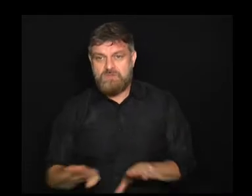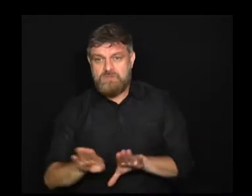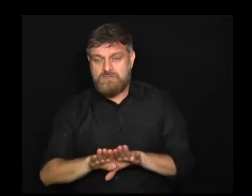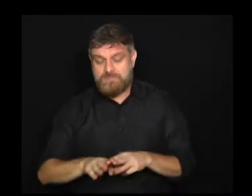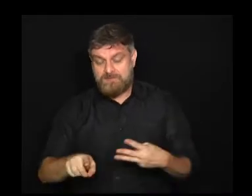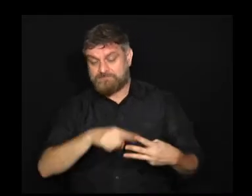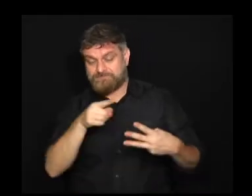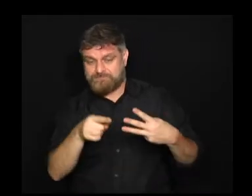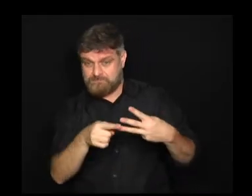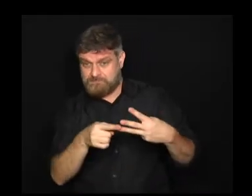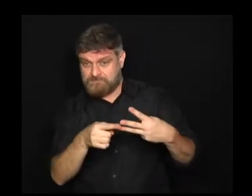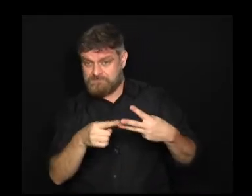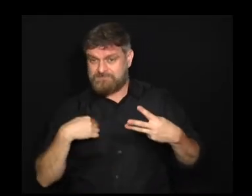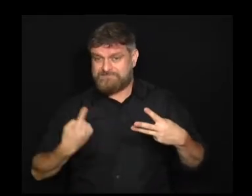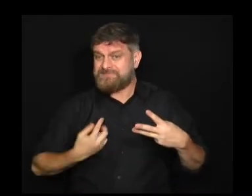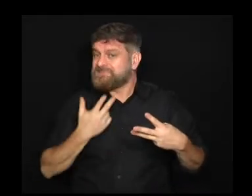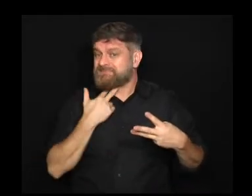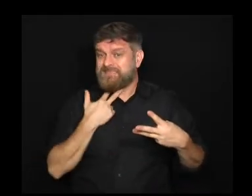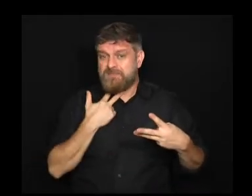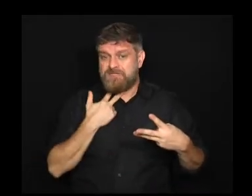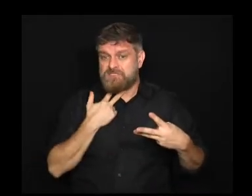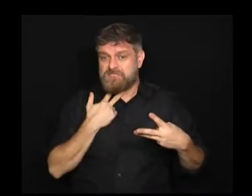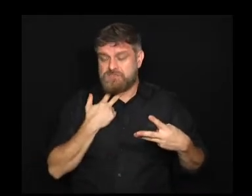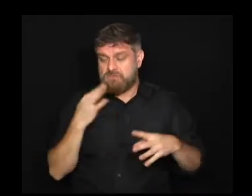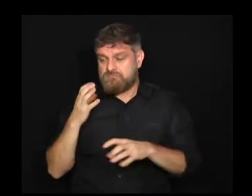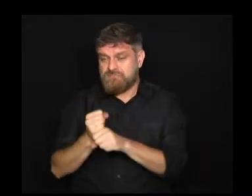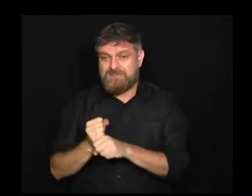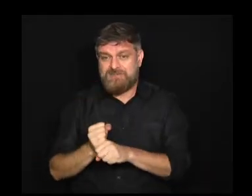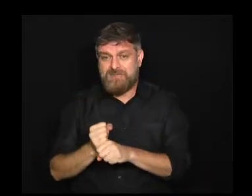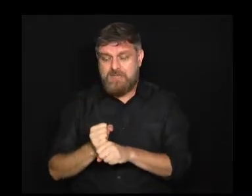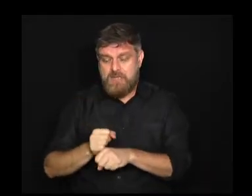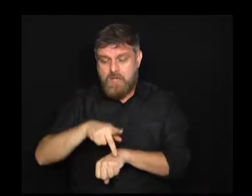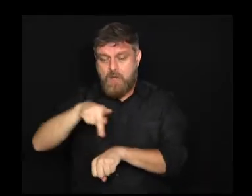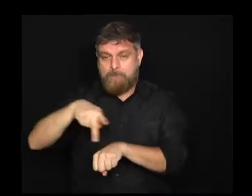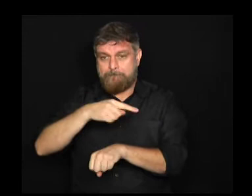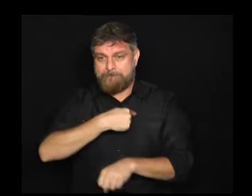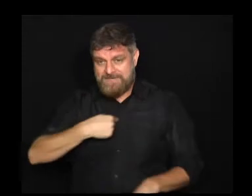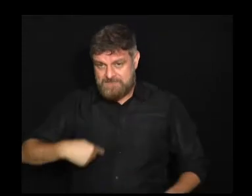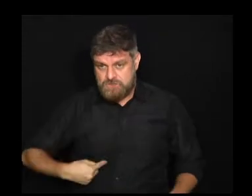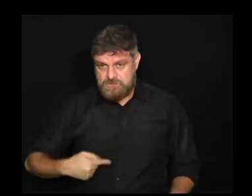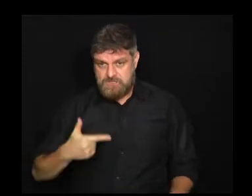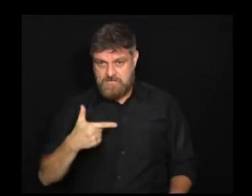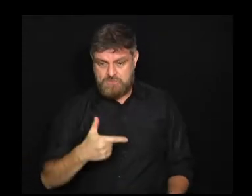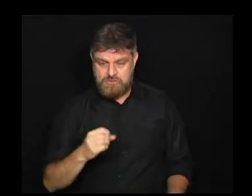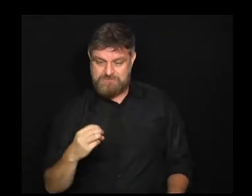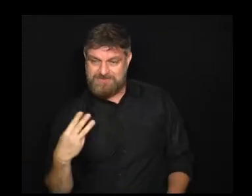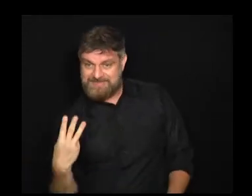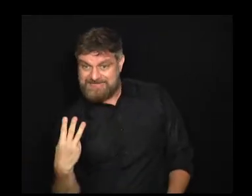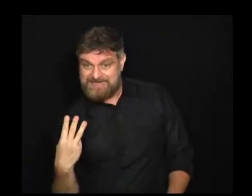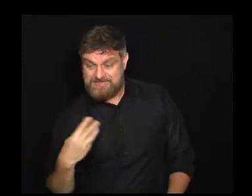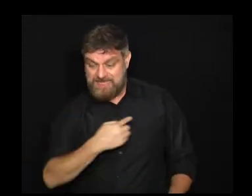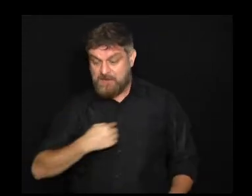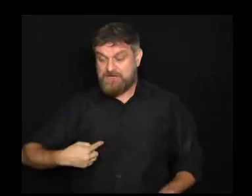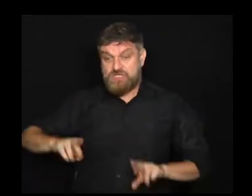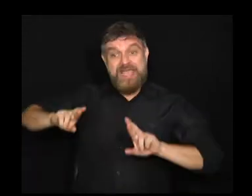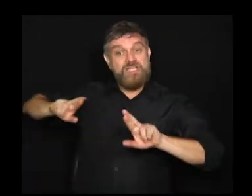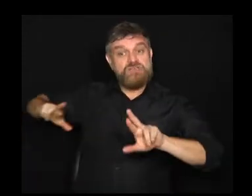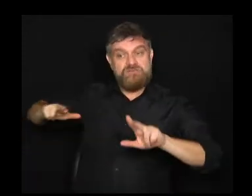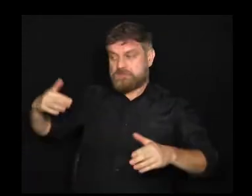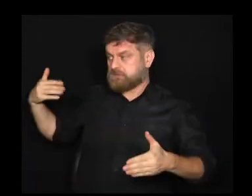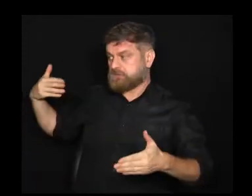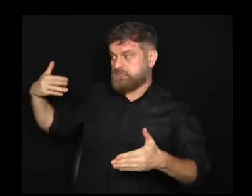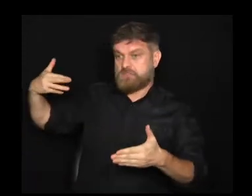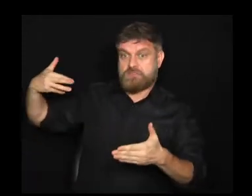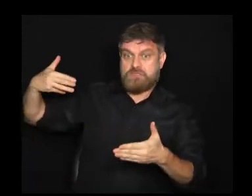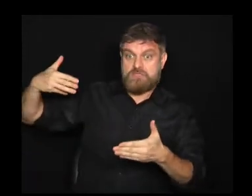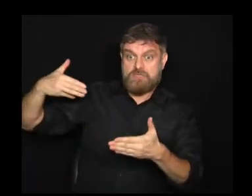fator, que aí é difícil a gente mensurar, que é que a China de 2003, 2002, era uma outra China, né? Já